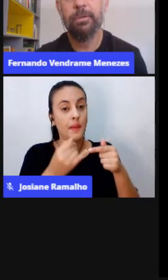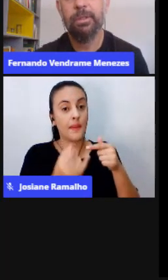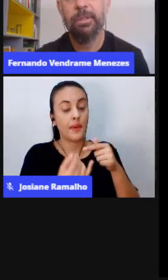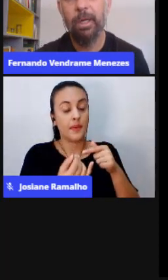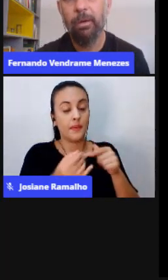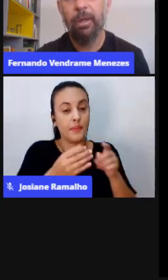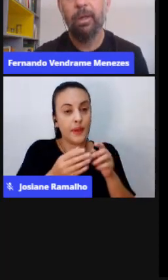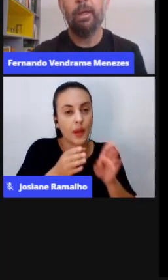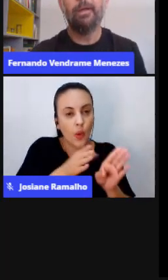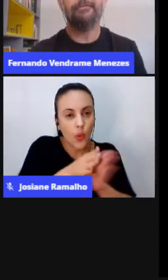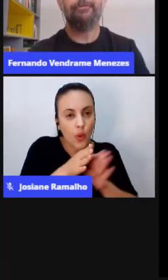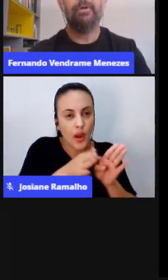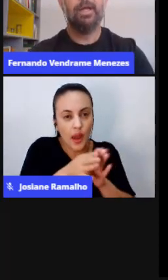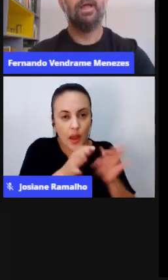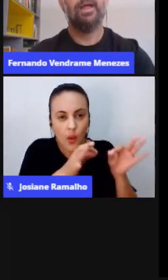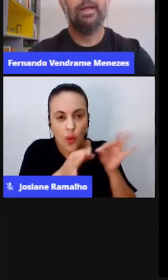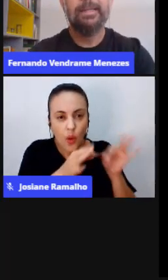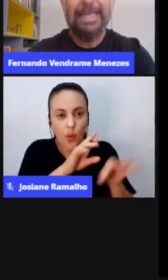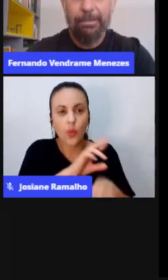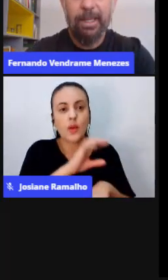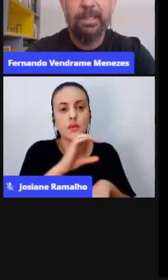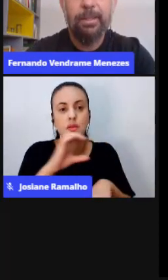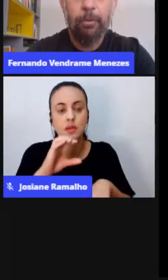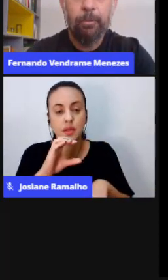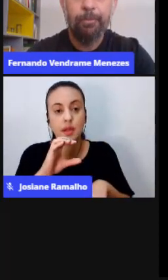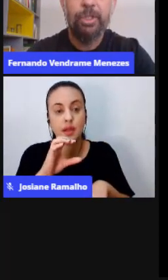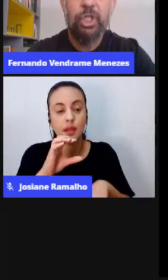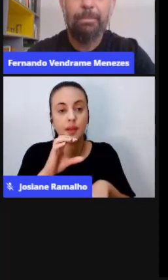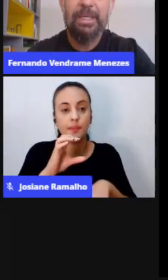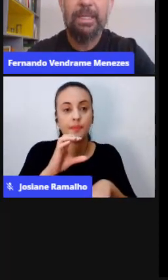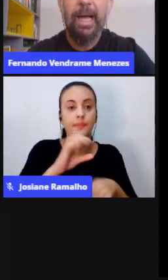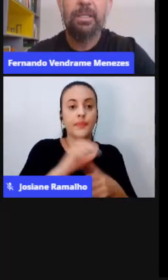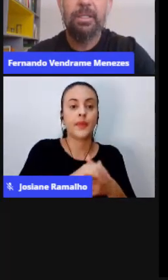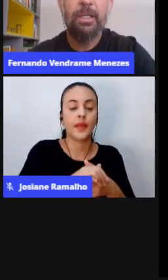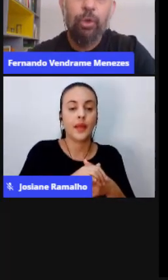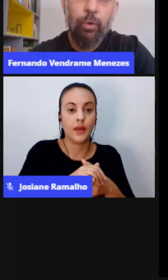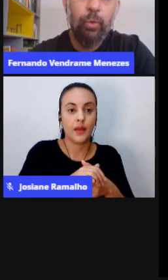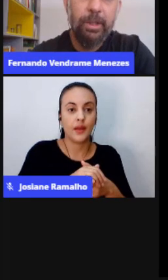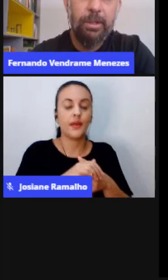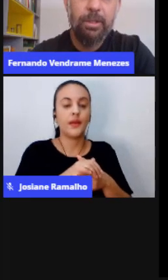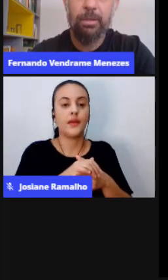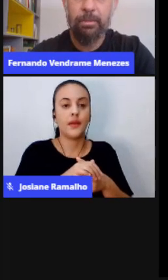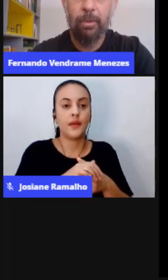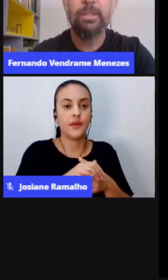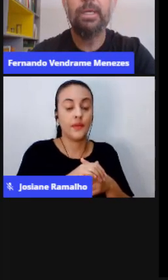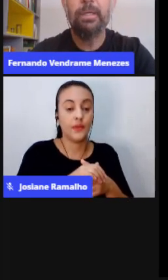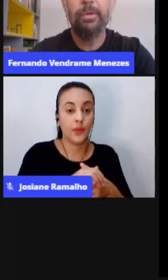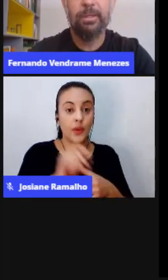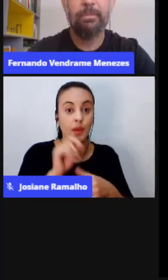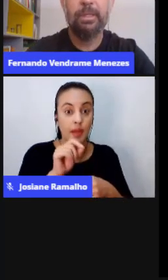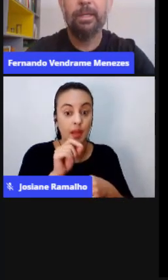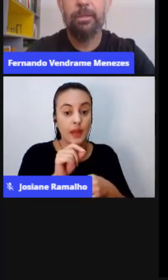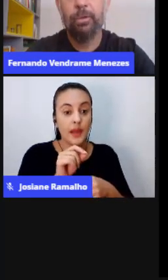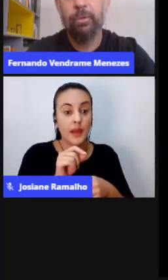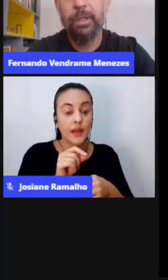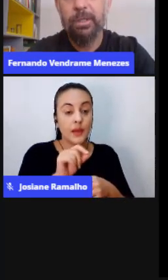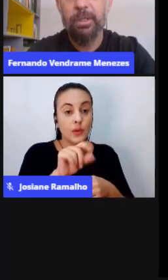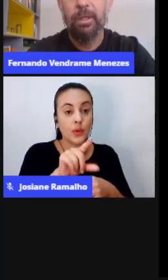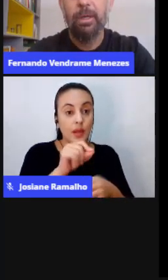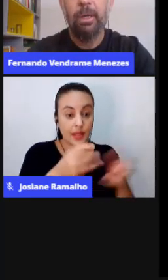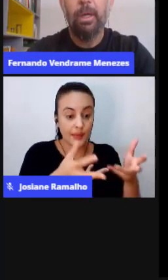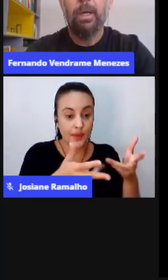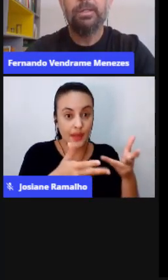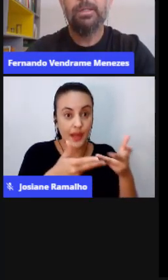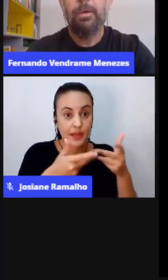curricular circunstancial foi a delimitação de habilidades estruturantes. Né? O que seriam essas habilidades